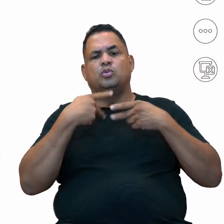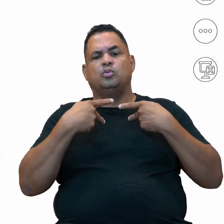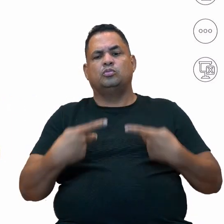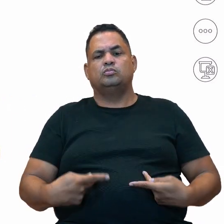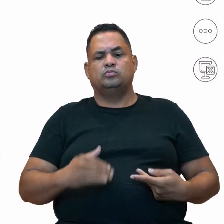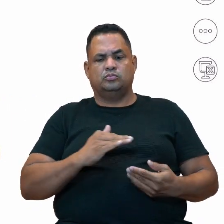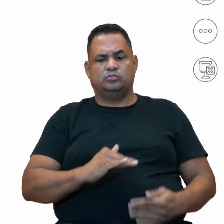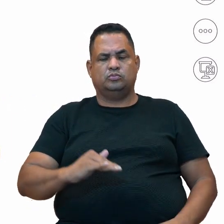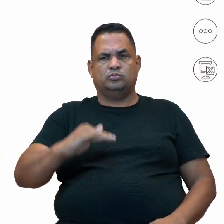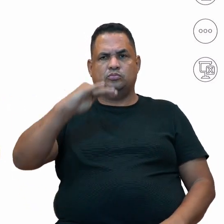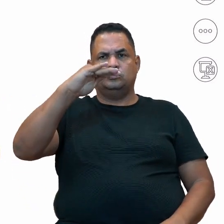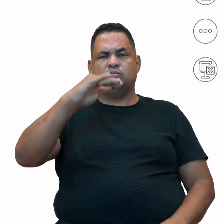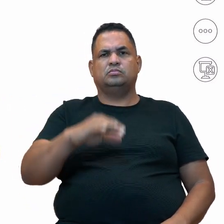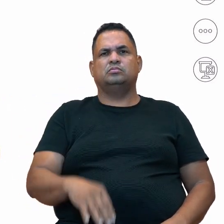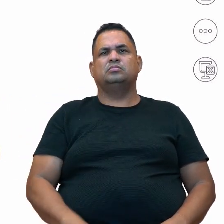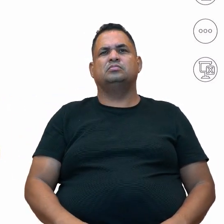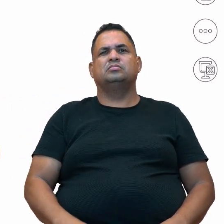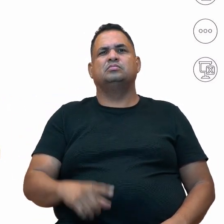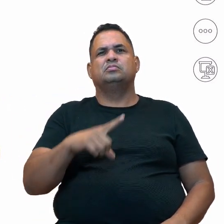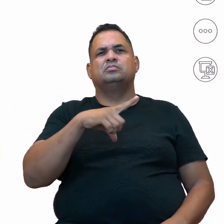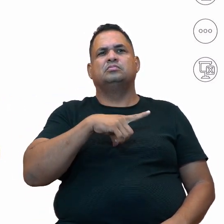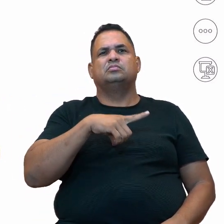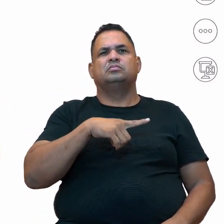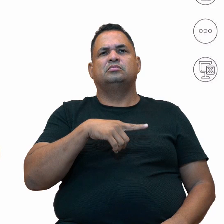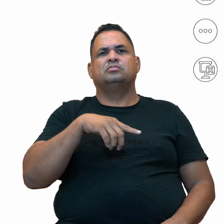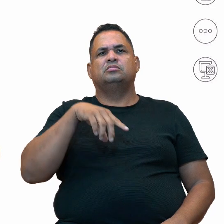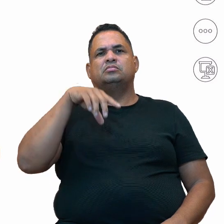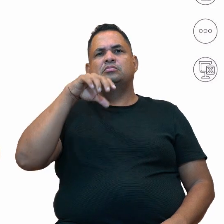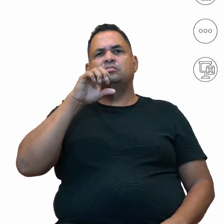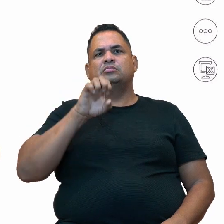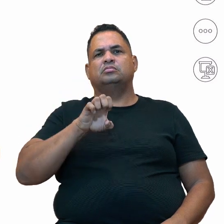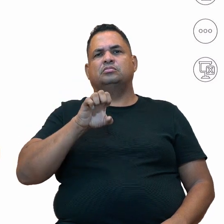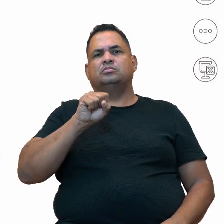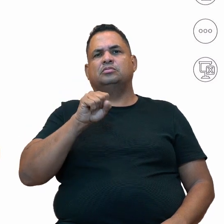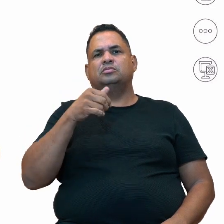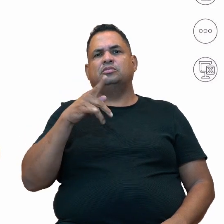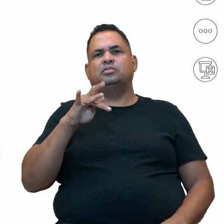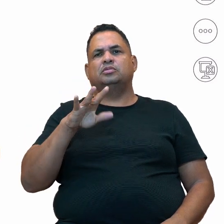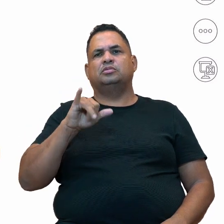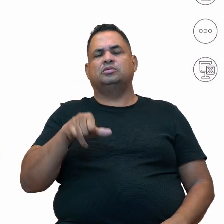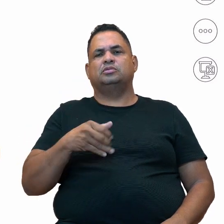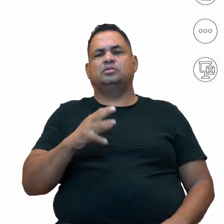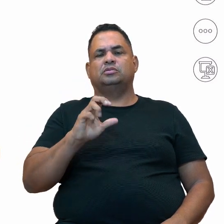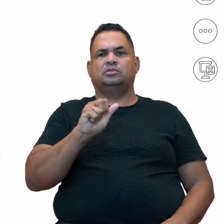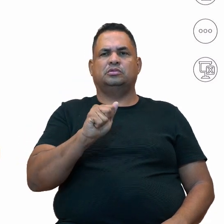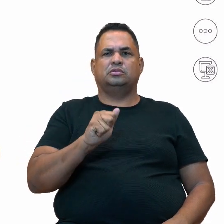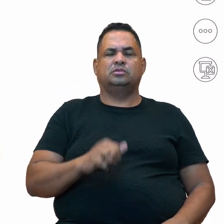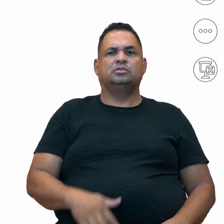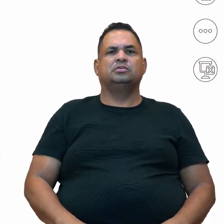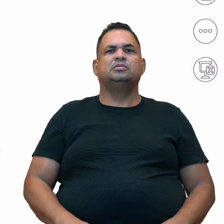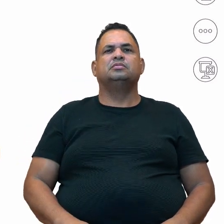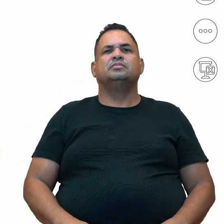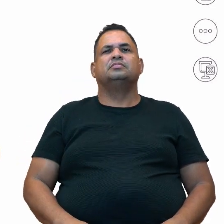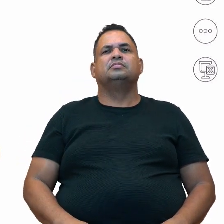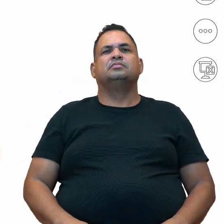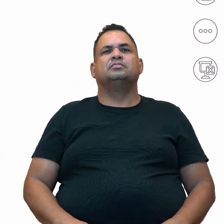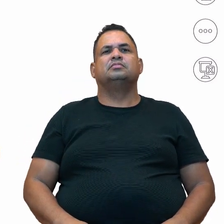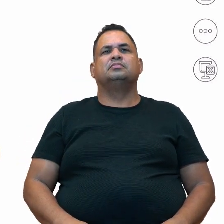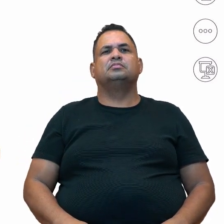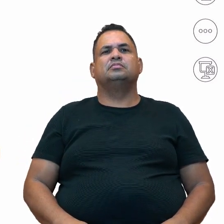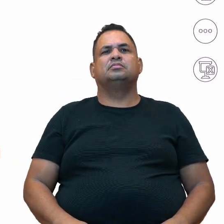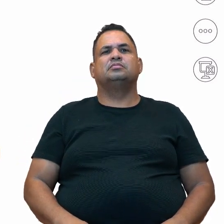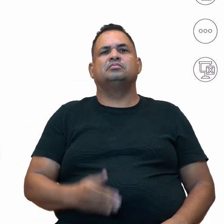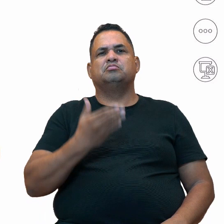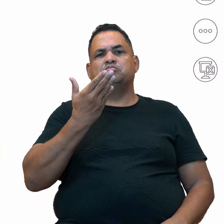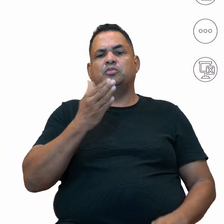nós temos o indivíduo adulto, a esponja, tá? Que é do grupo dos poríferos. E ela pode se